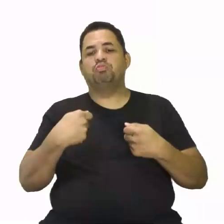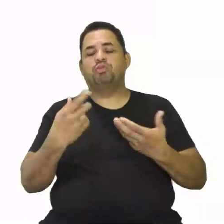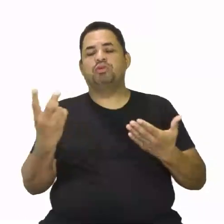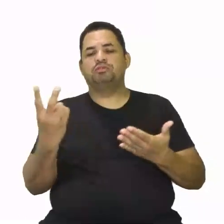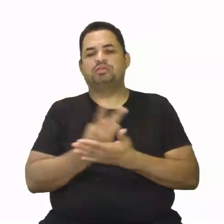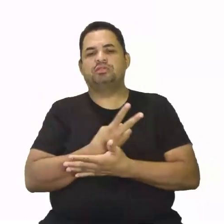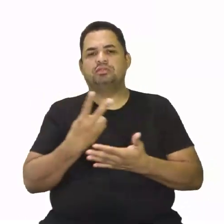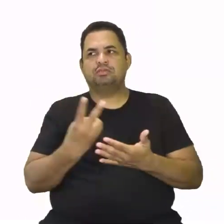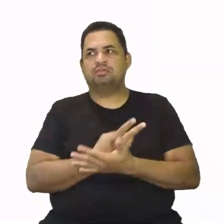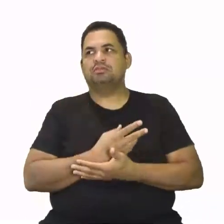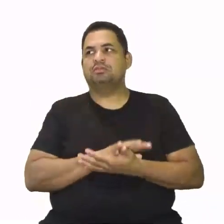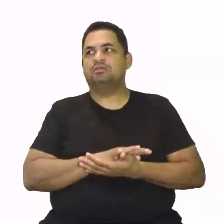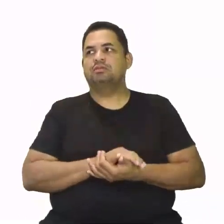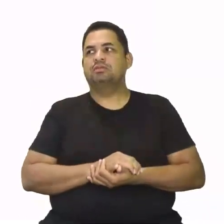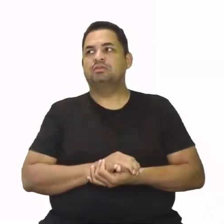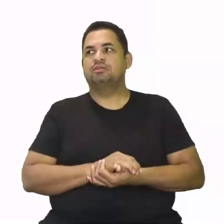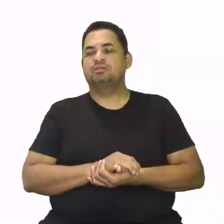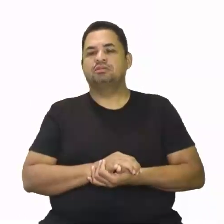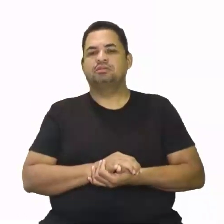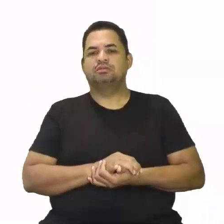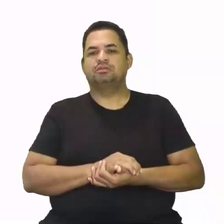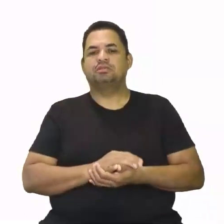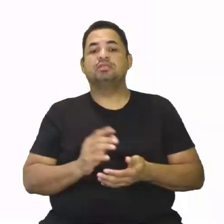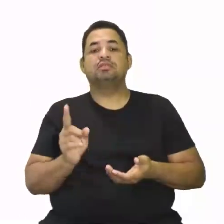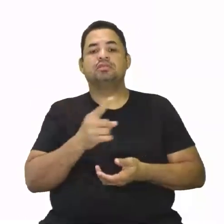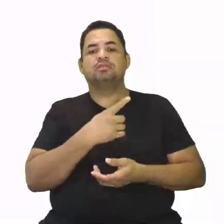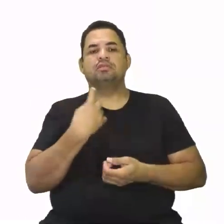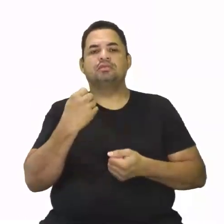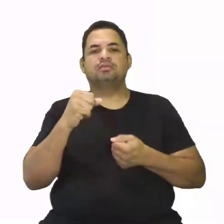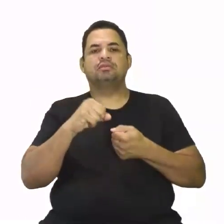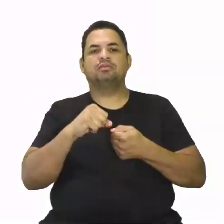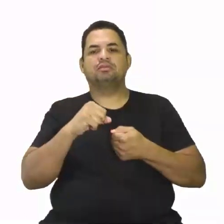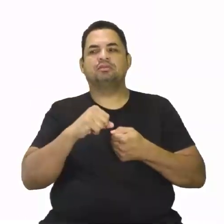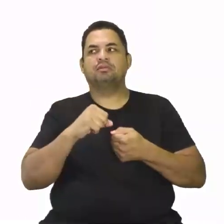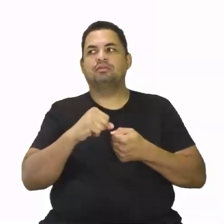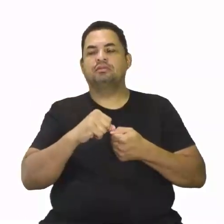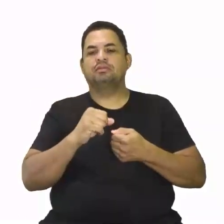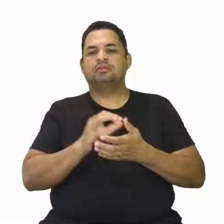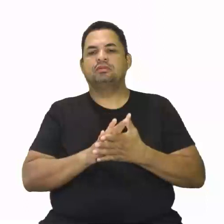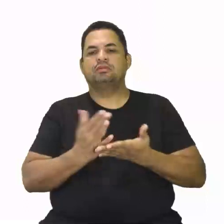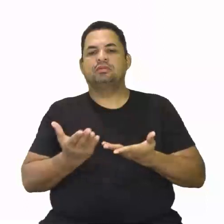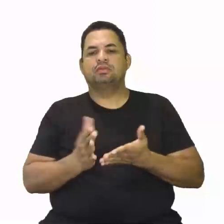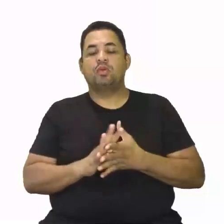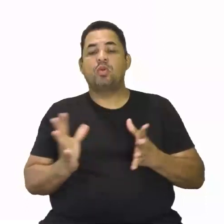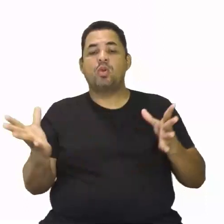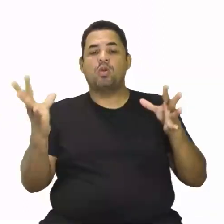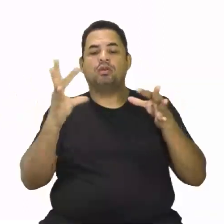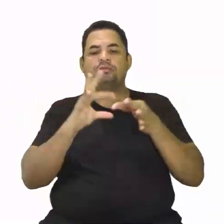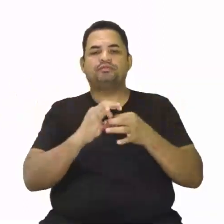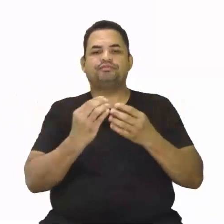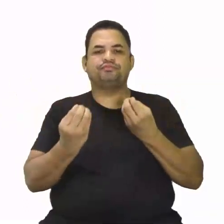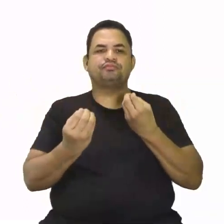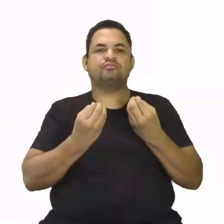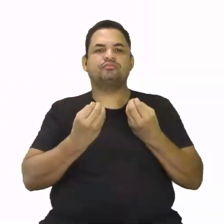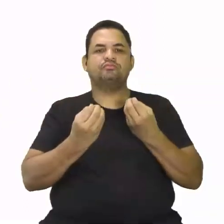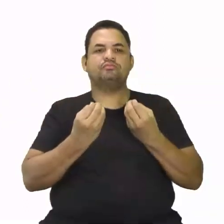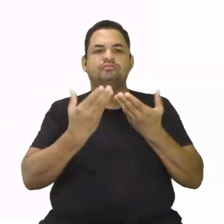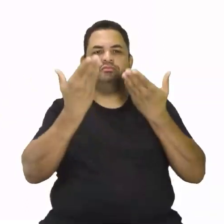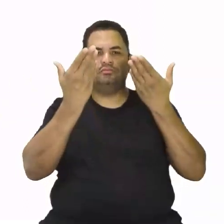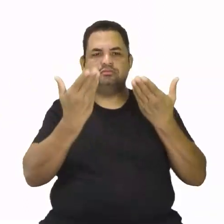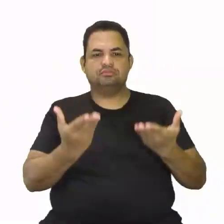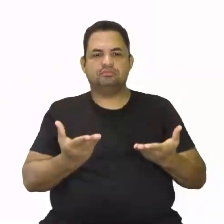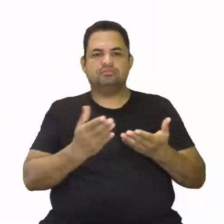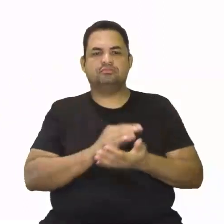de errar. Então, o que nós vamos fazer? Nós vamos contextualizar. Como é que eu consigo